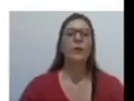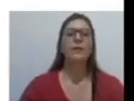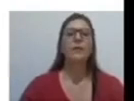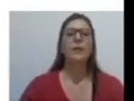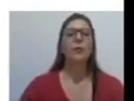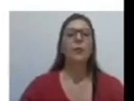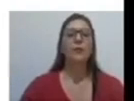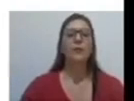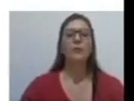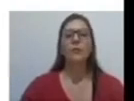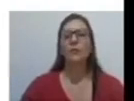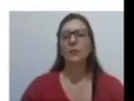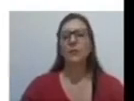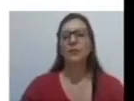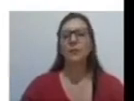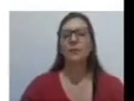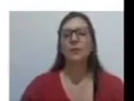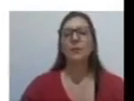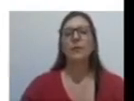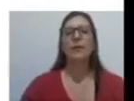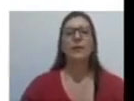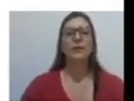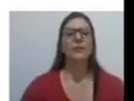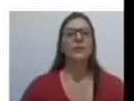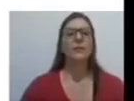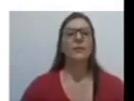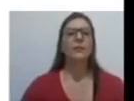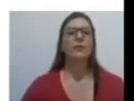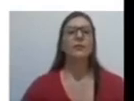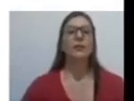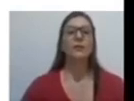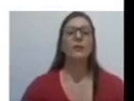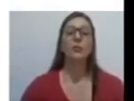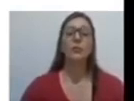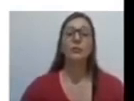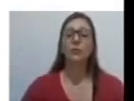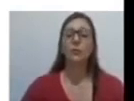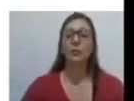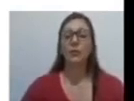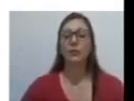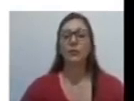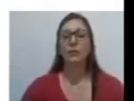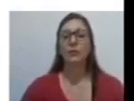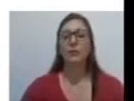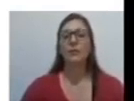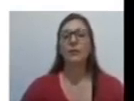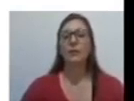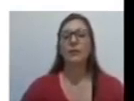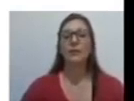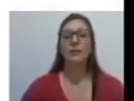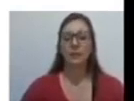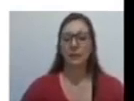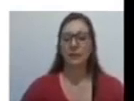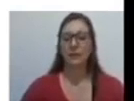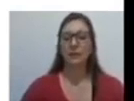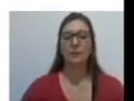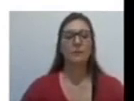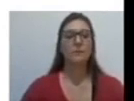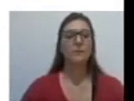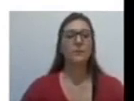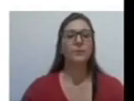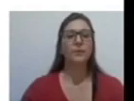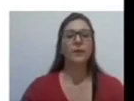Quais as recomendações para as pessoas alérgicas? A gente deve excluir totalmente a substância alérgica da